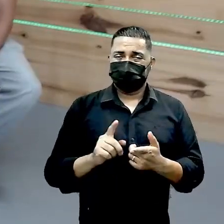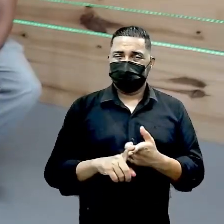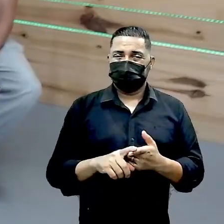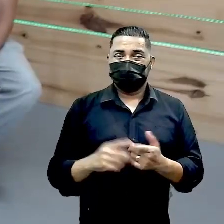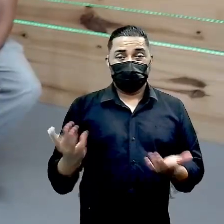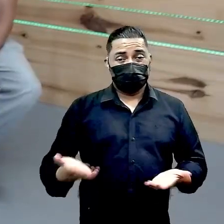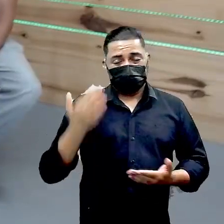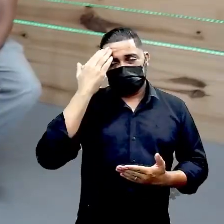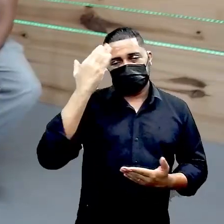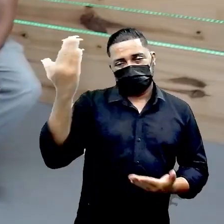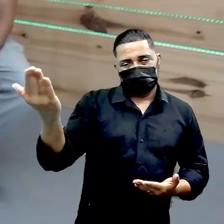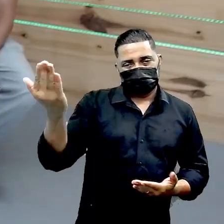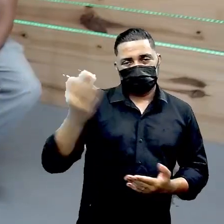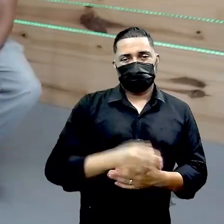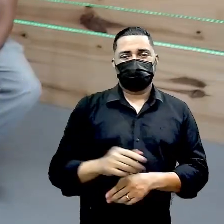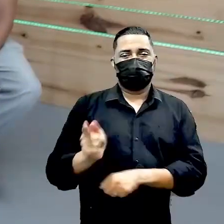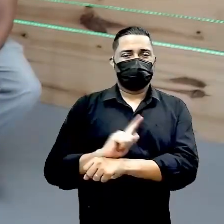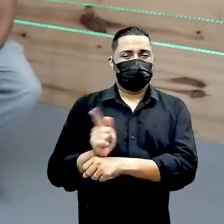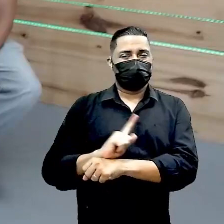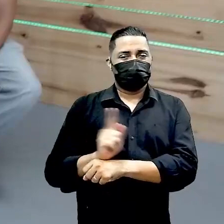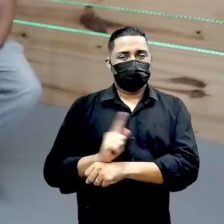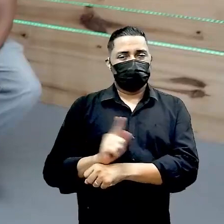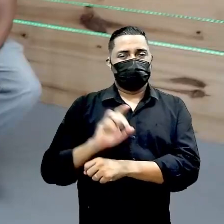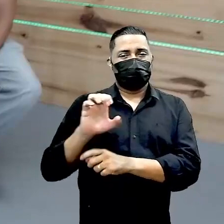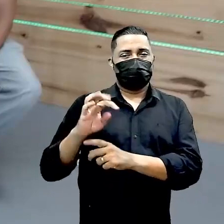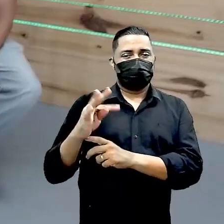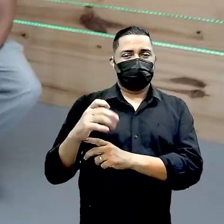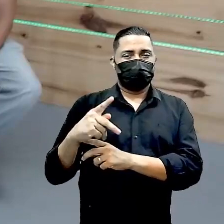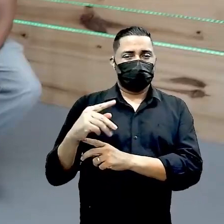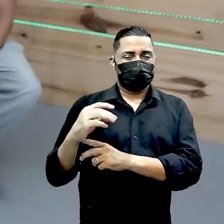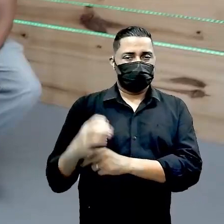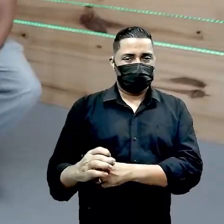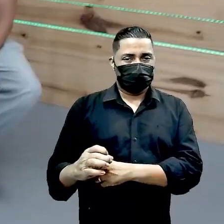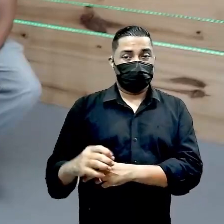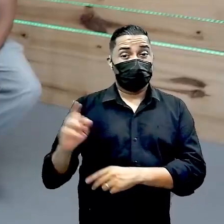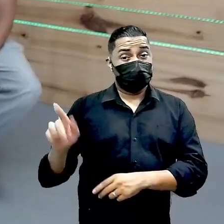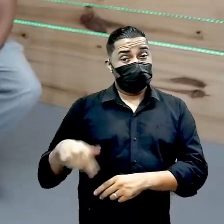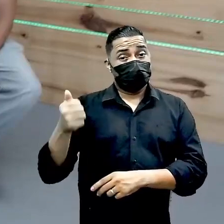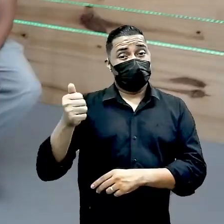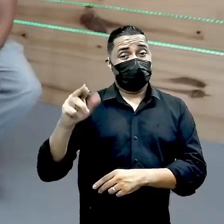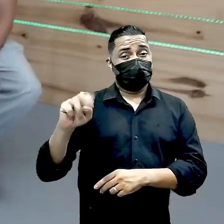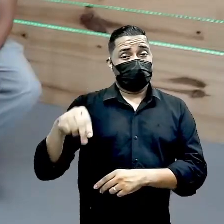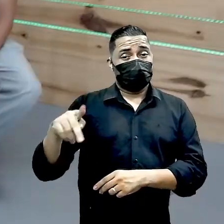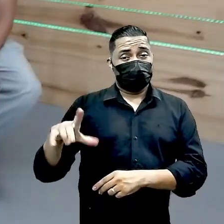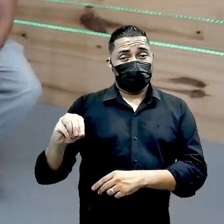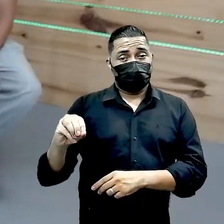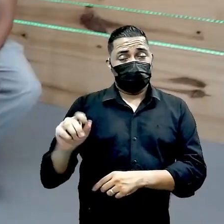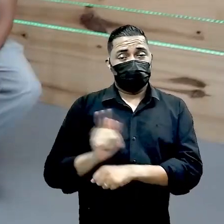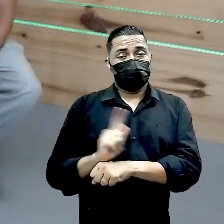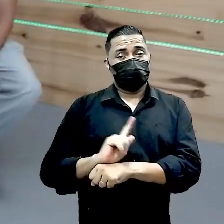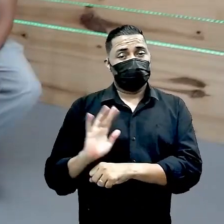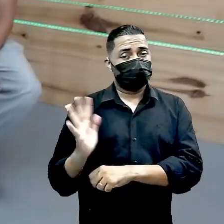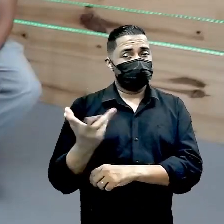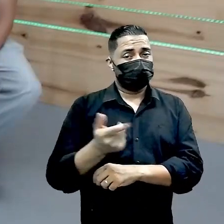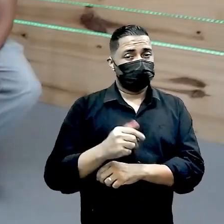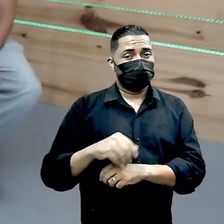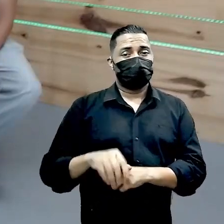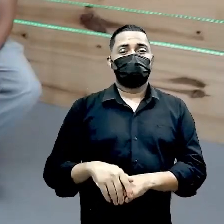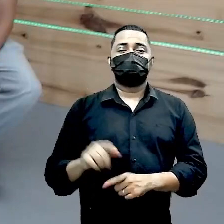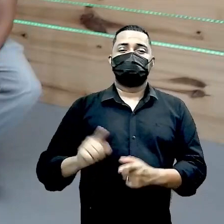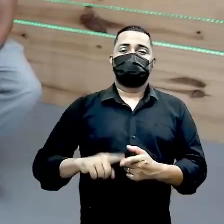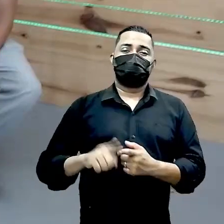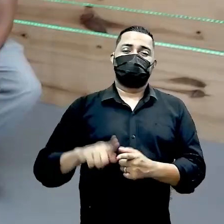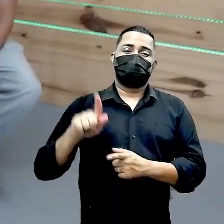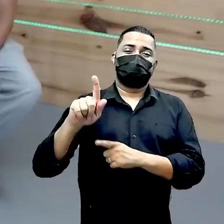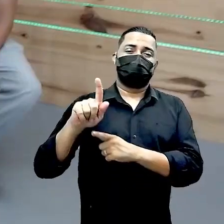ao gestor da FEPAR, que é o senhor Arnaldo Júnior, e também ao gerente geral de Educação Profissional, Jorge